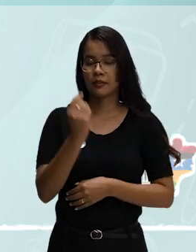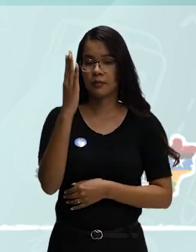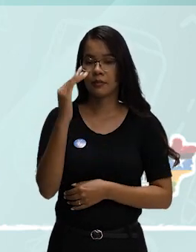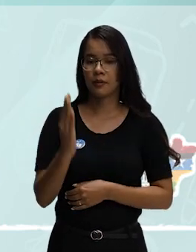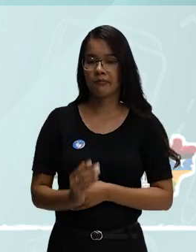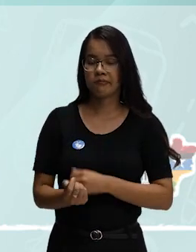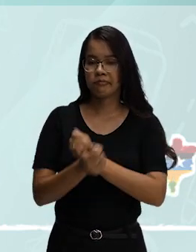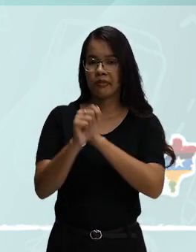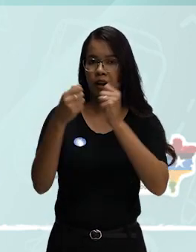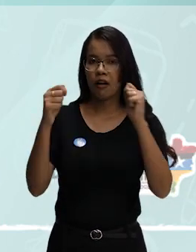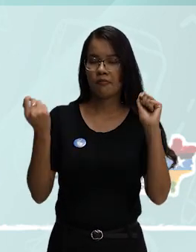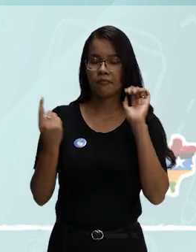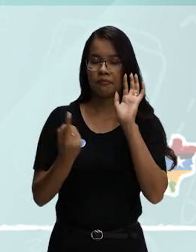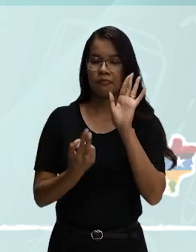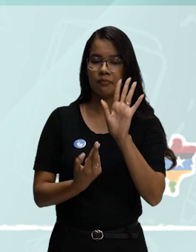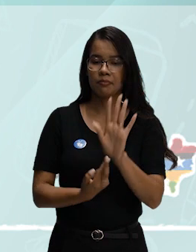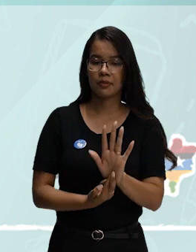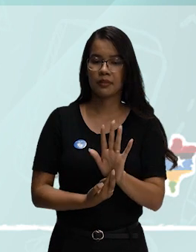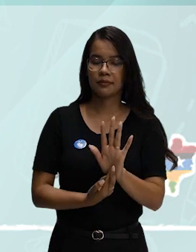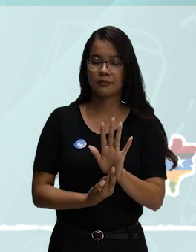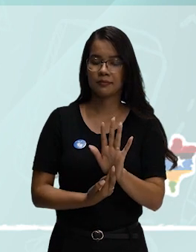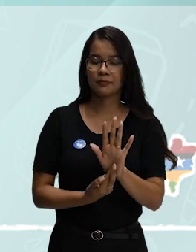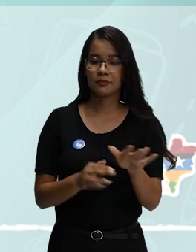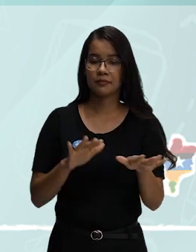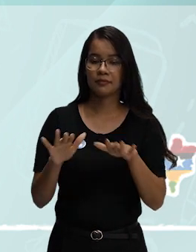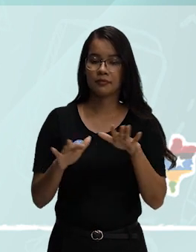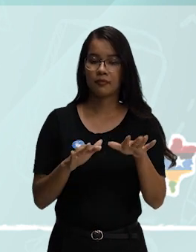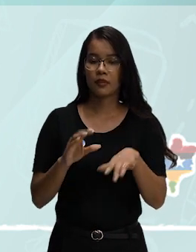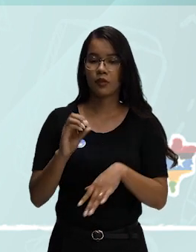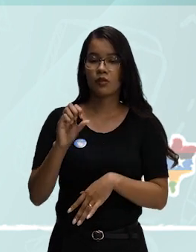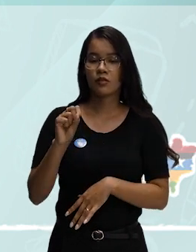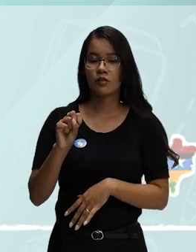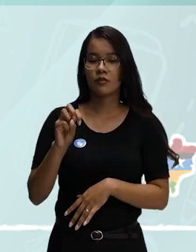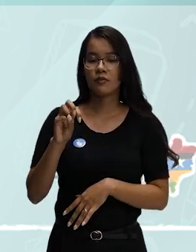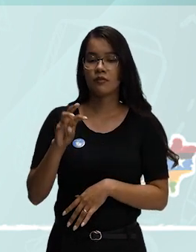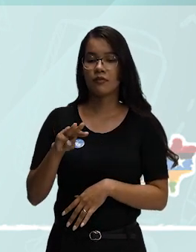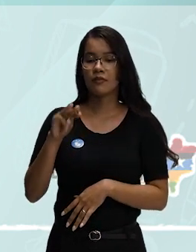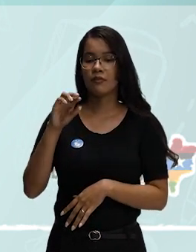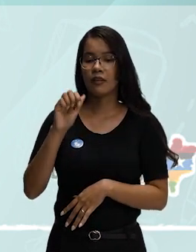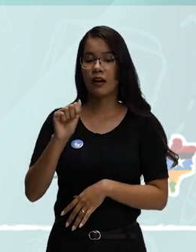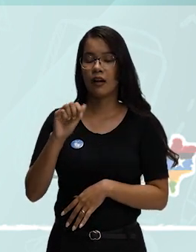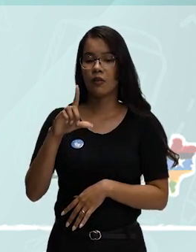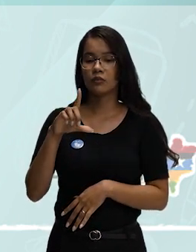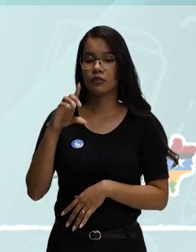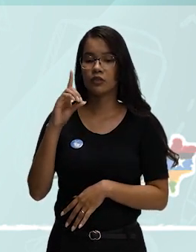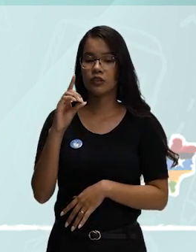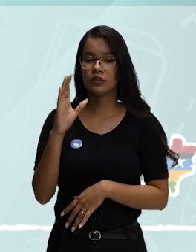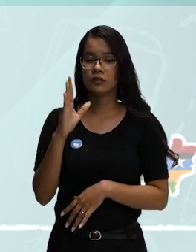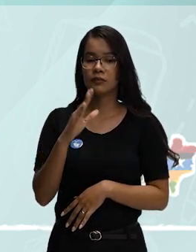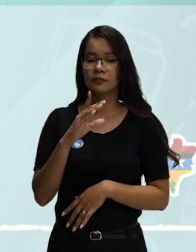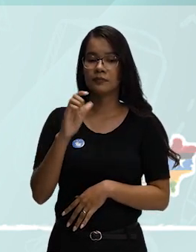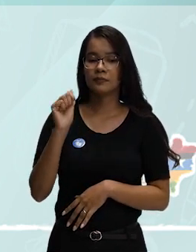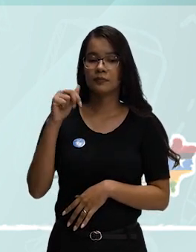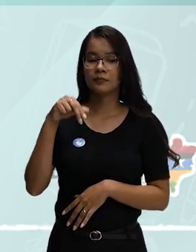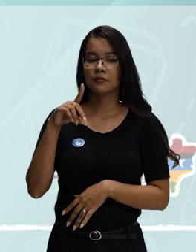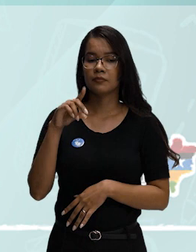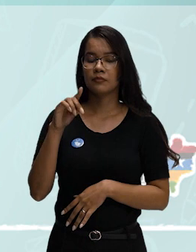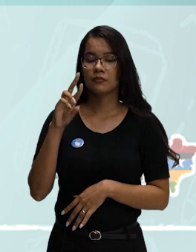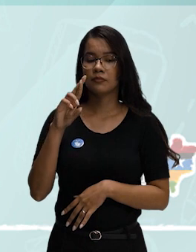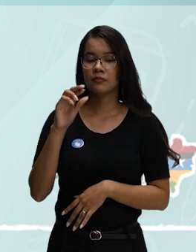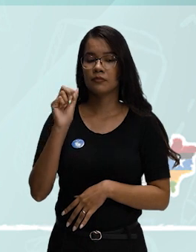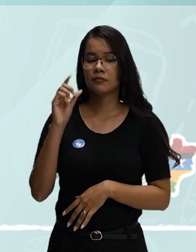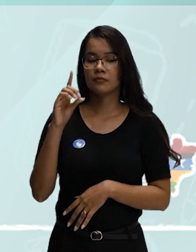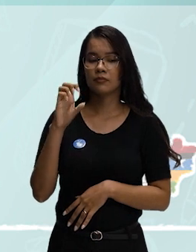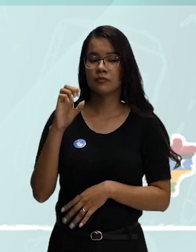o maior representante assim desse movimento foi o Oswald de Andrade, e ele criou o movimento ou o manifesto da